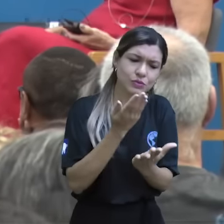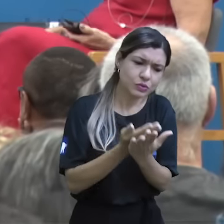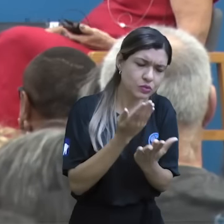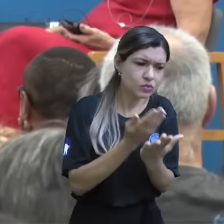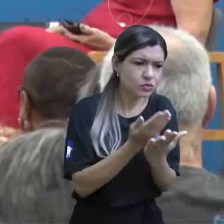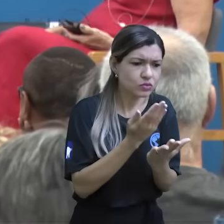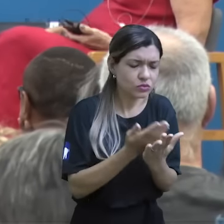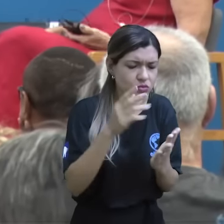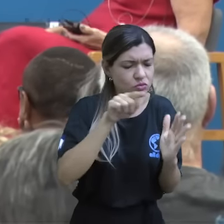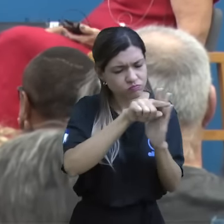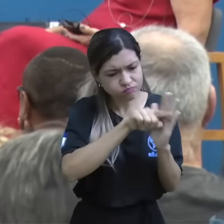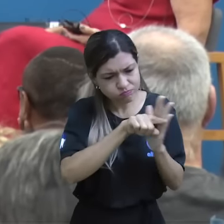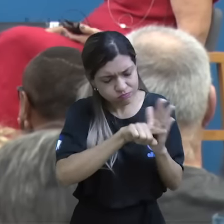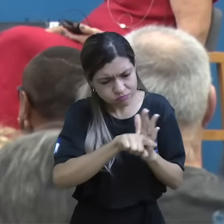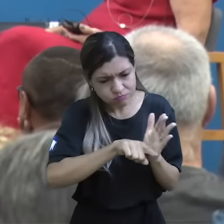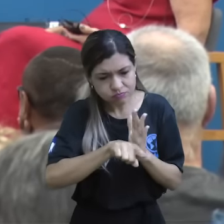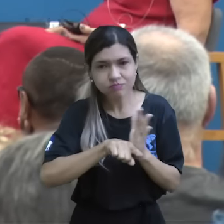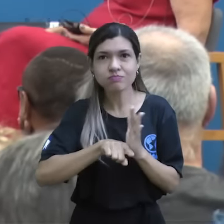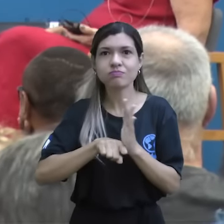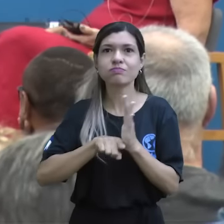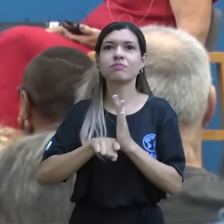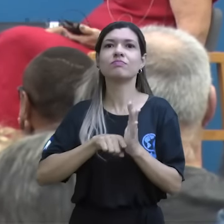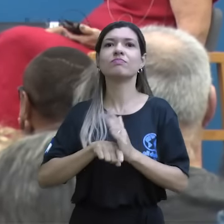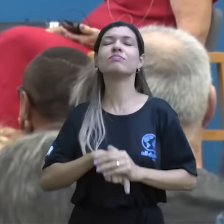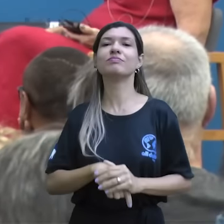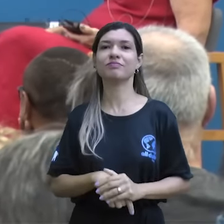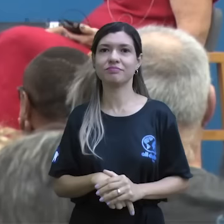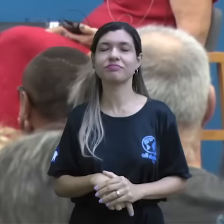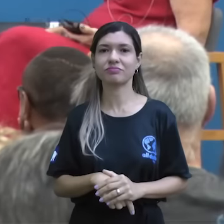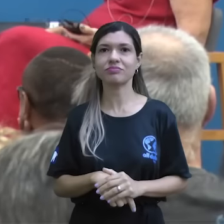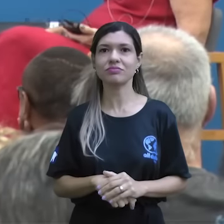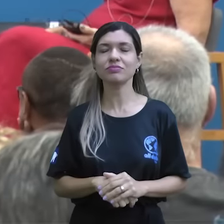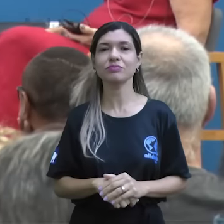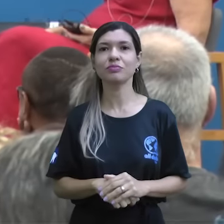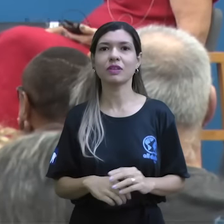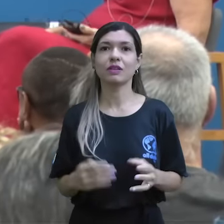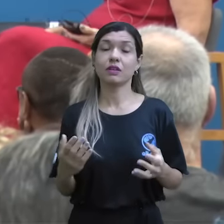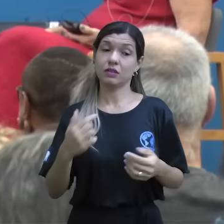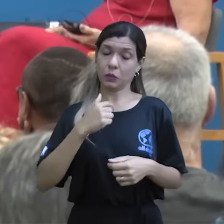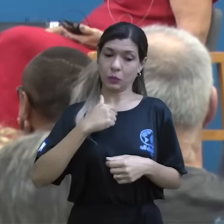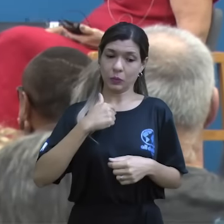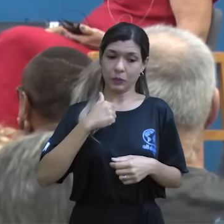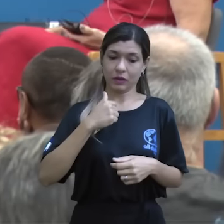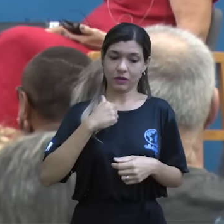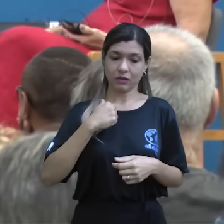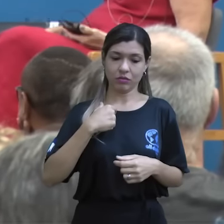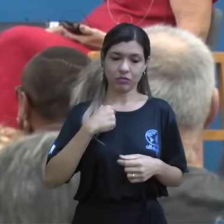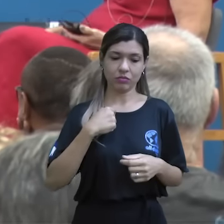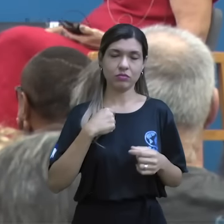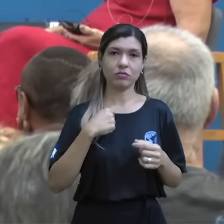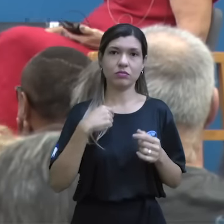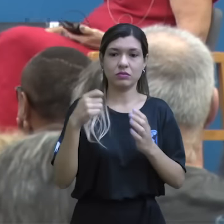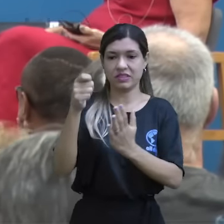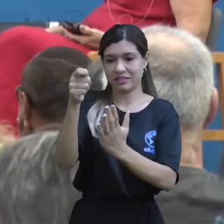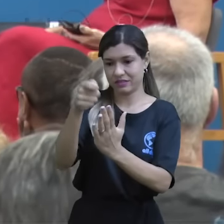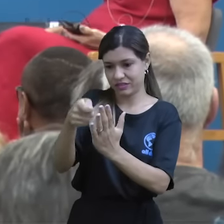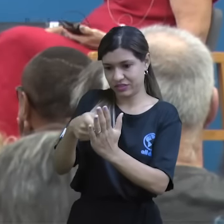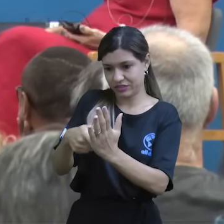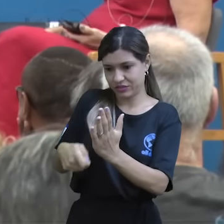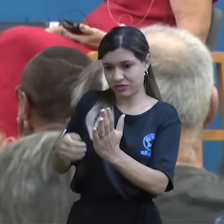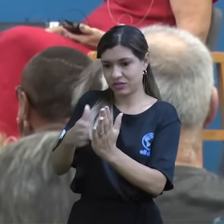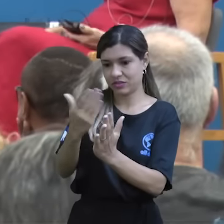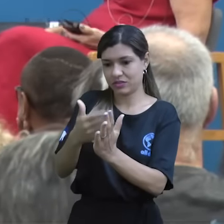não vou dizer agora quem declinou, mas, enfim, uma pessoa ia fazer, entregou o projeto, não fez, outra pessoa ia fazer, entregou